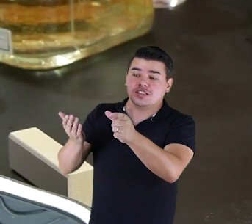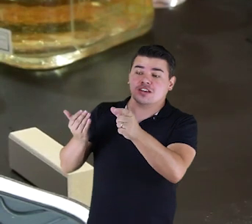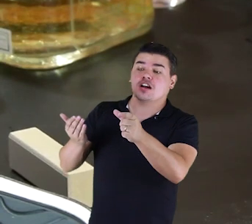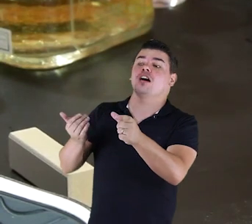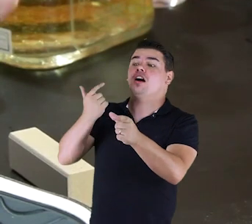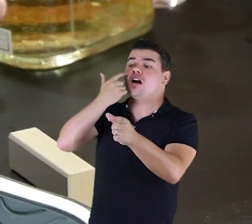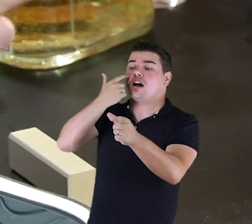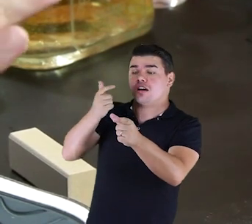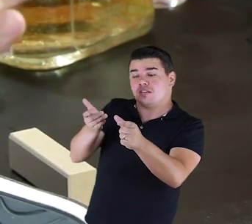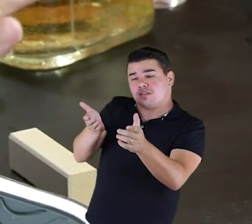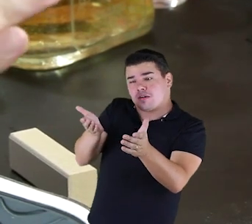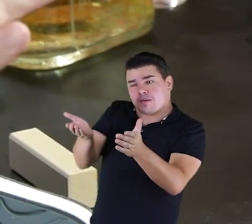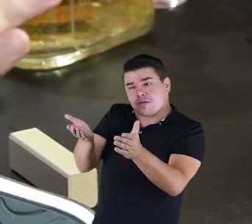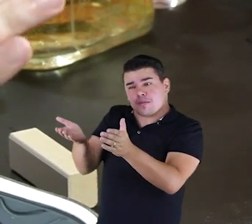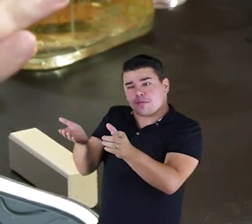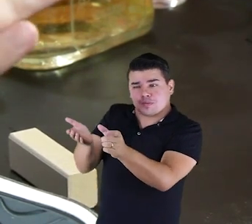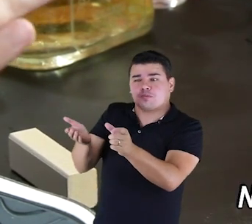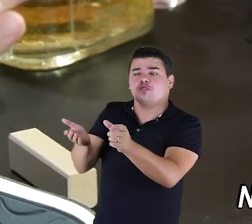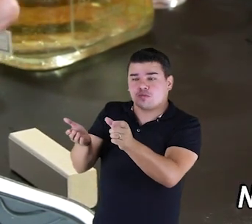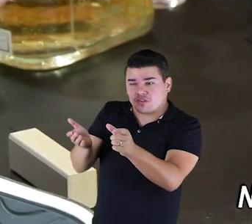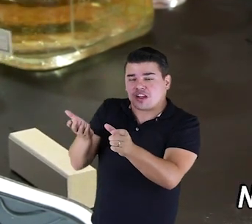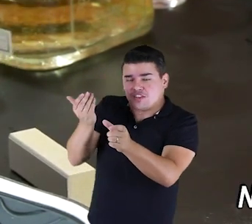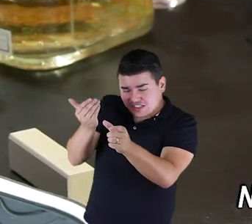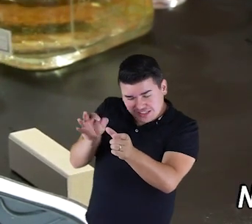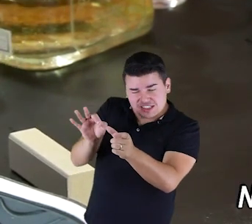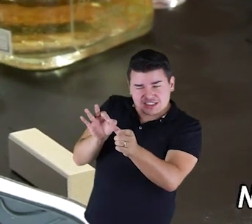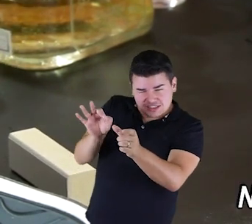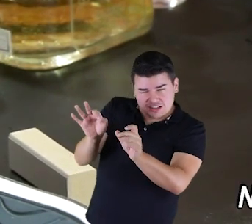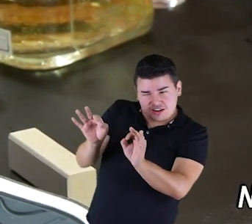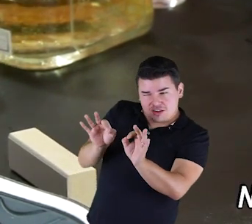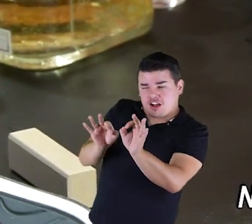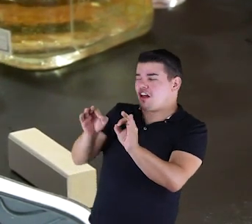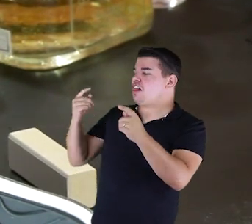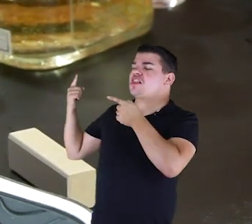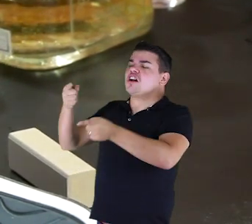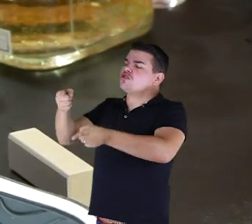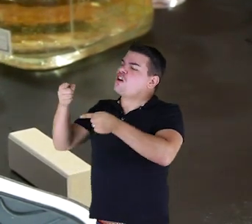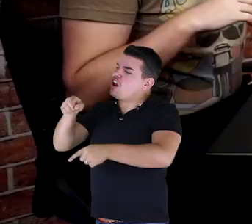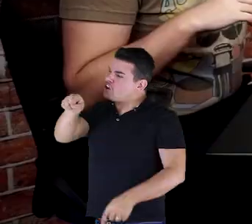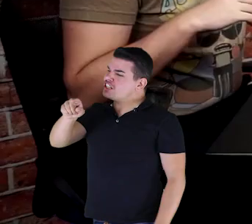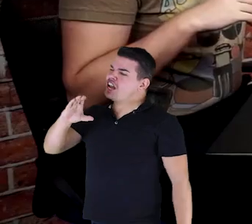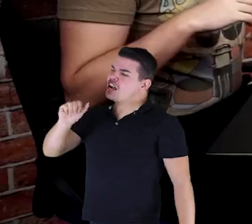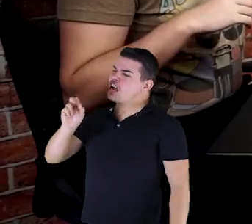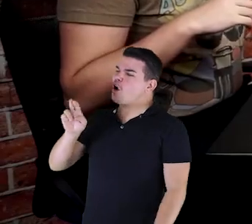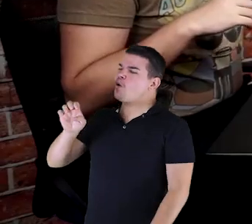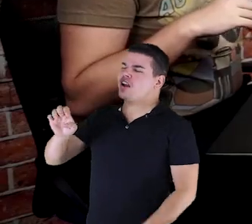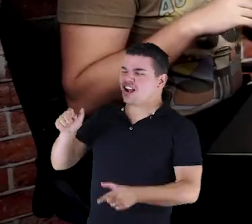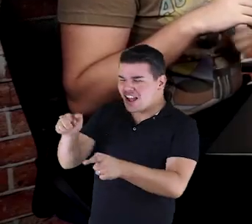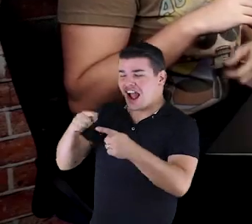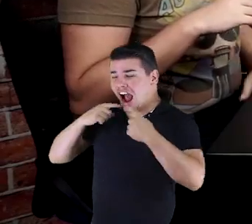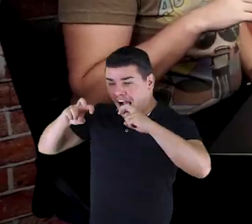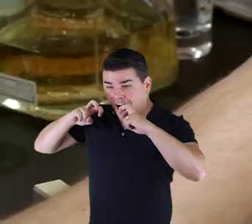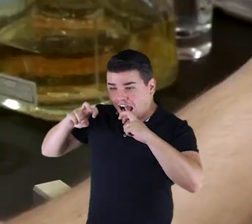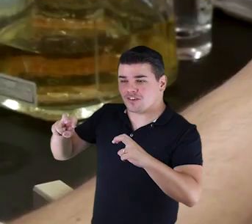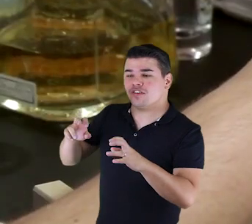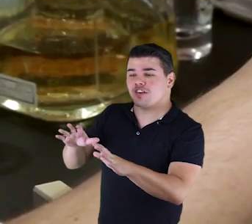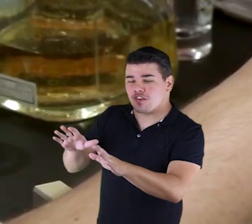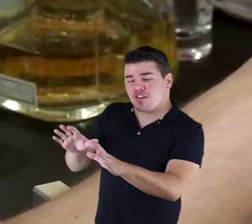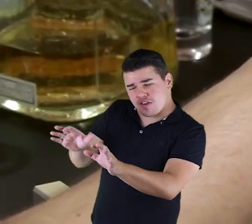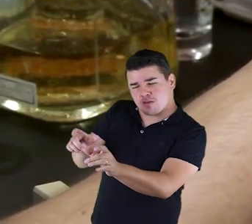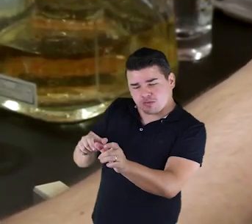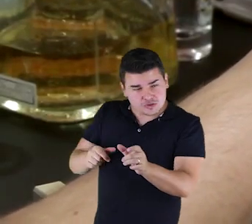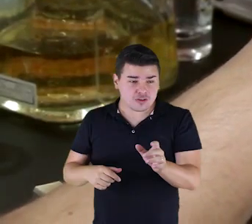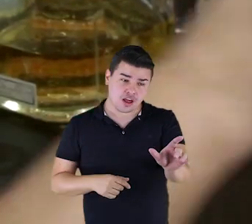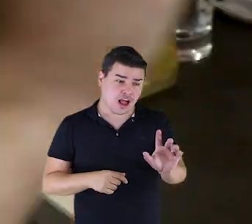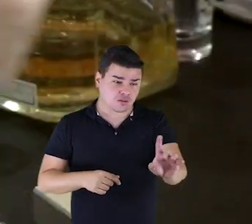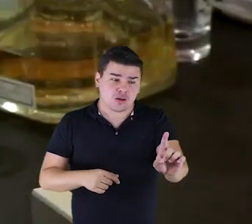Lentamente, Cauê puxa um bloco perto da base. Não, Cauê, os caras estão zoando, Cauê. E o retira. Cid aproxima a mão da torre,